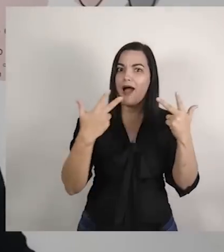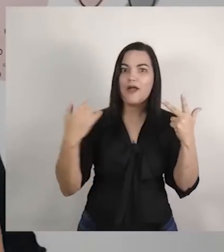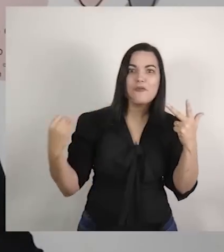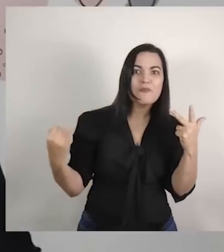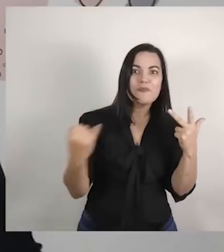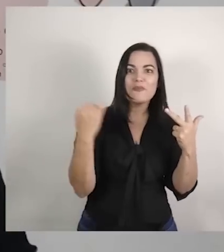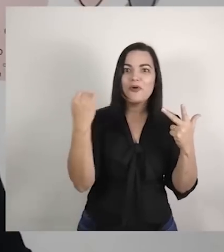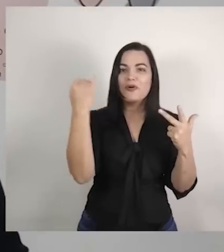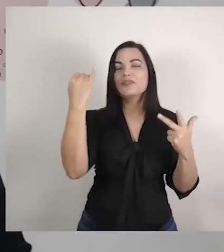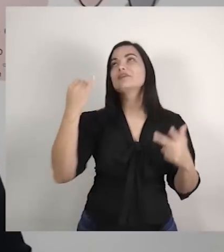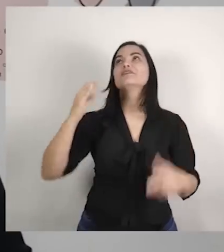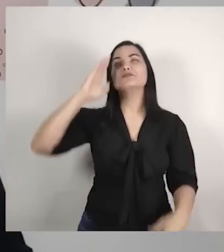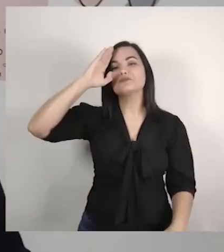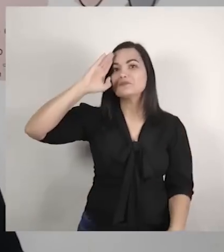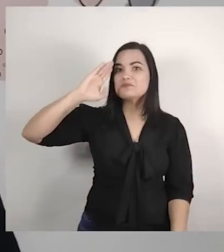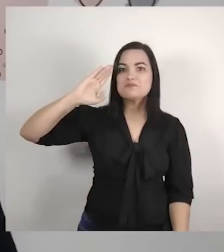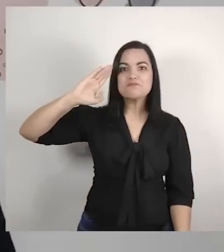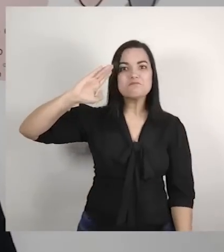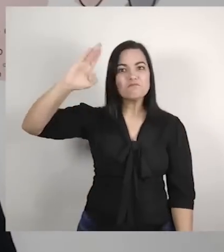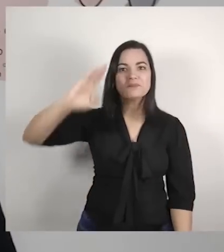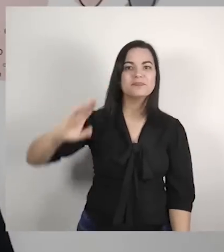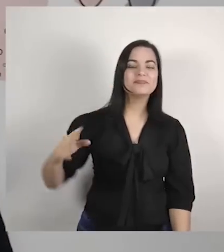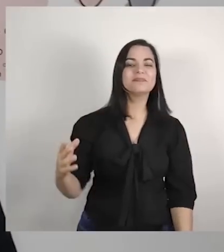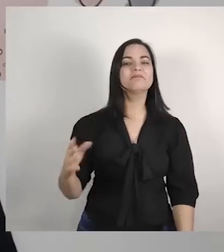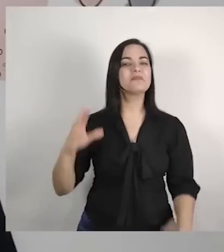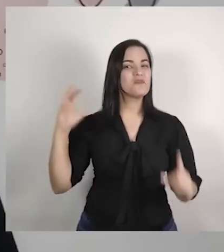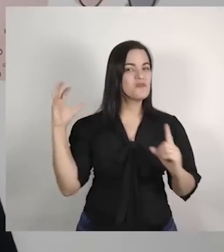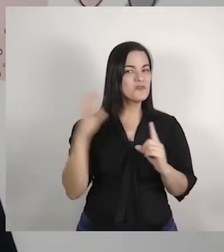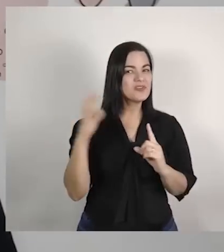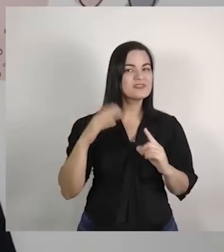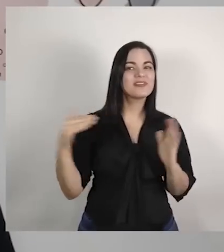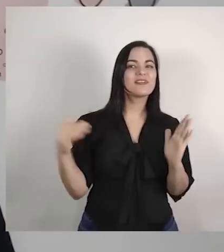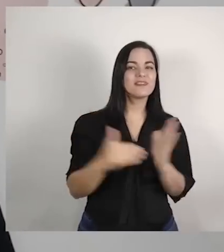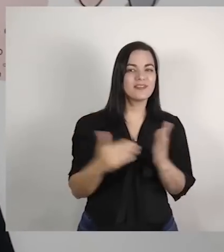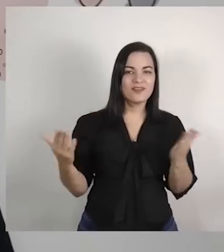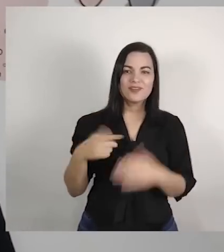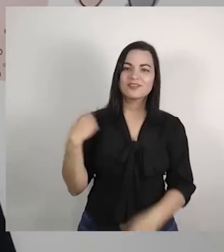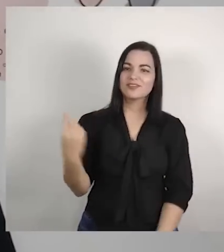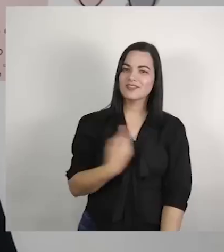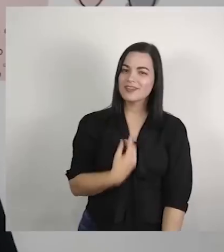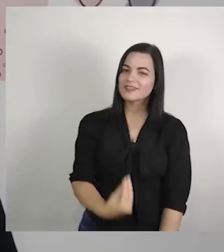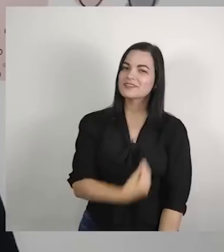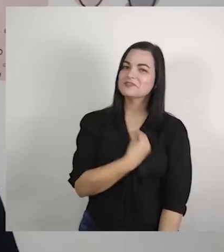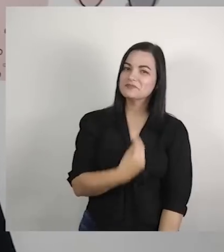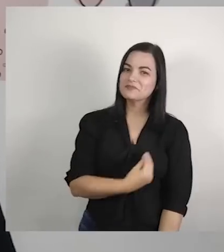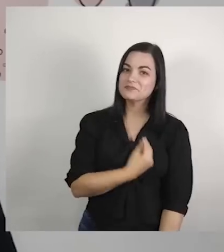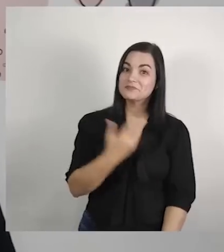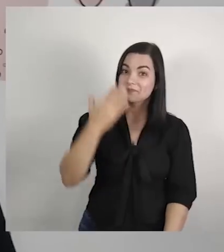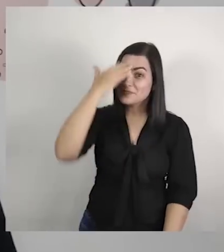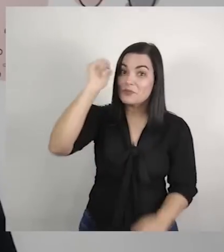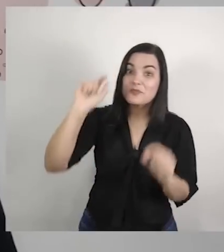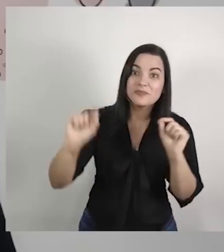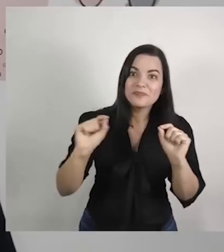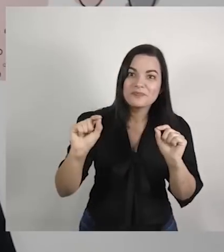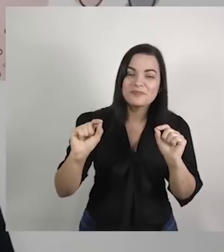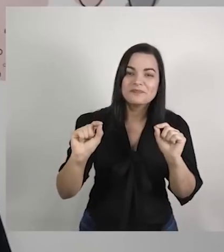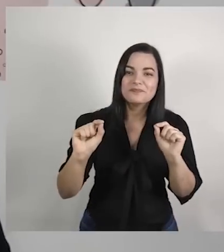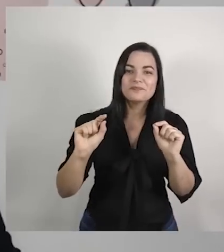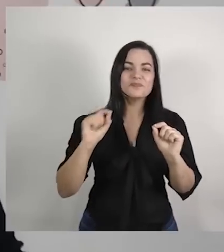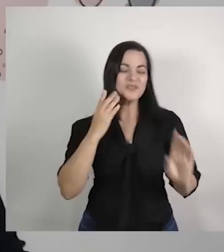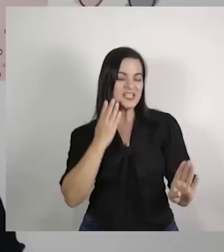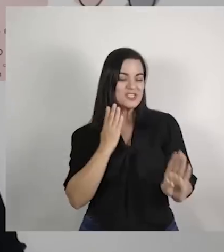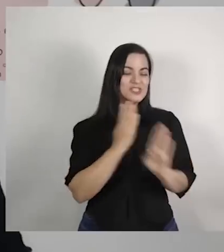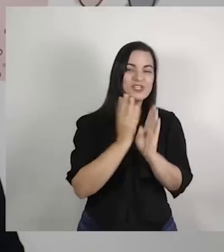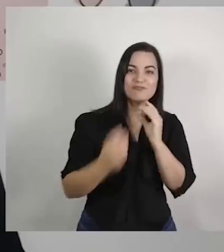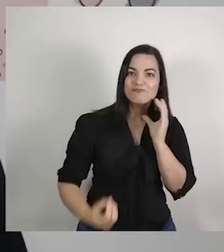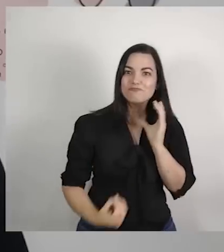hoje influenciam demais na nossa vida. Sabe qual é? Vamos falar sobre a descoberta